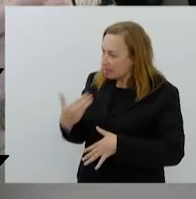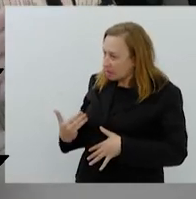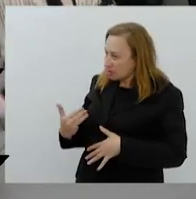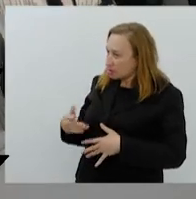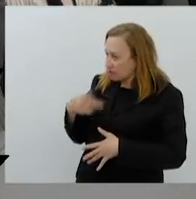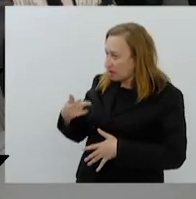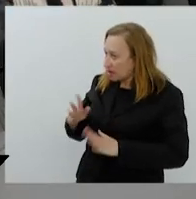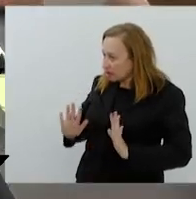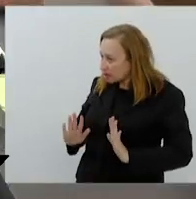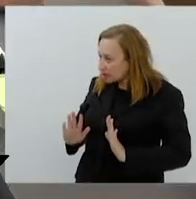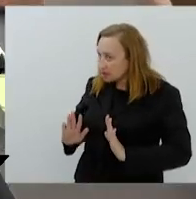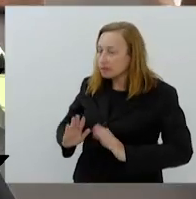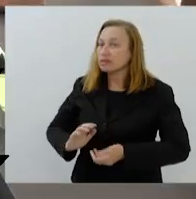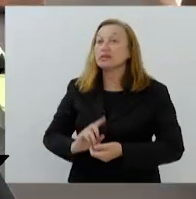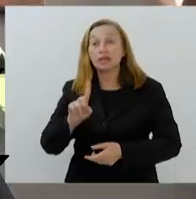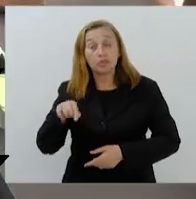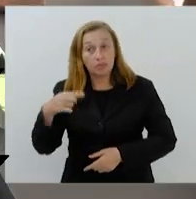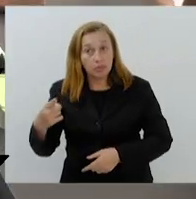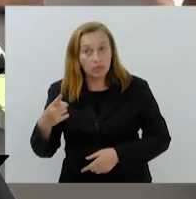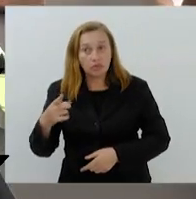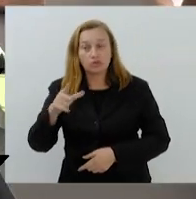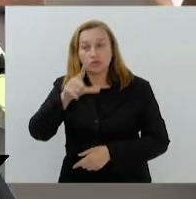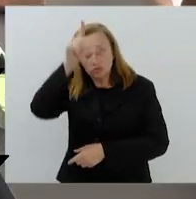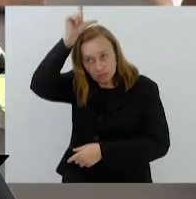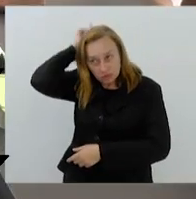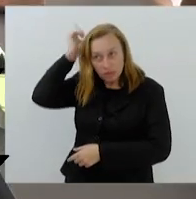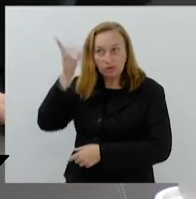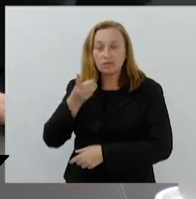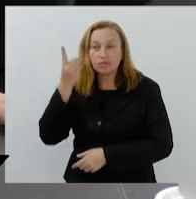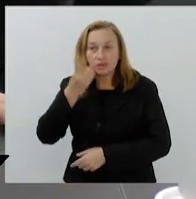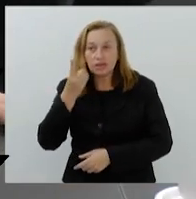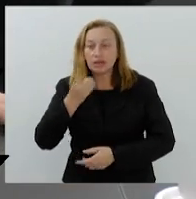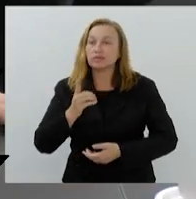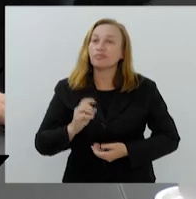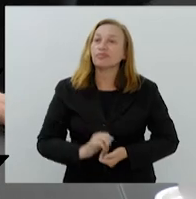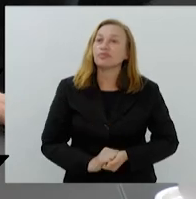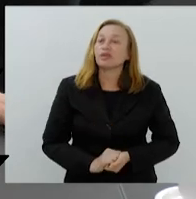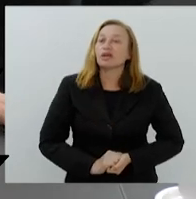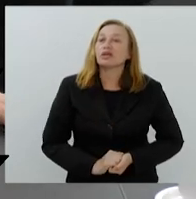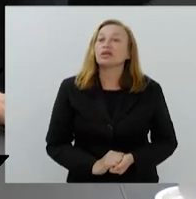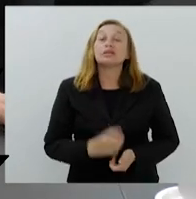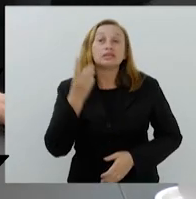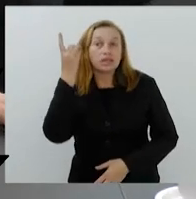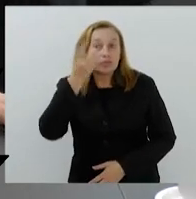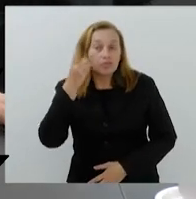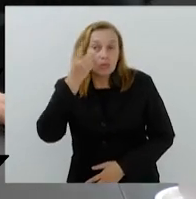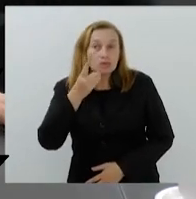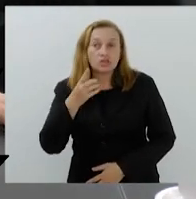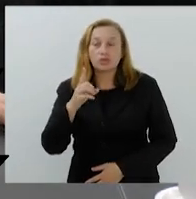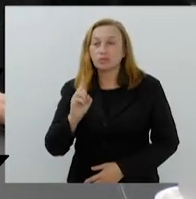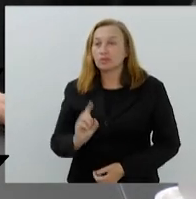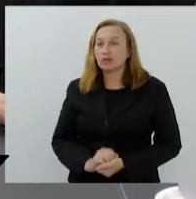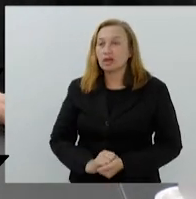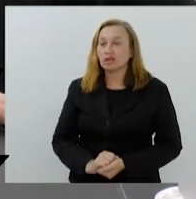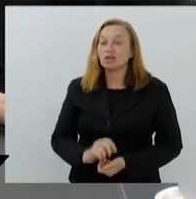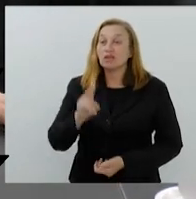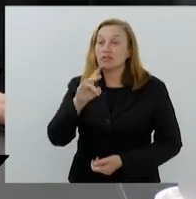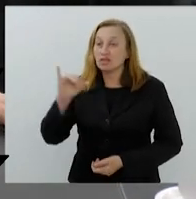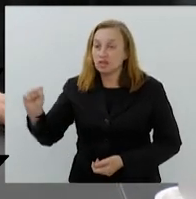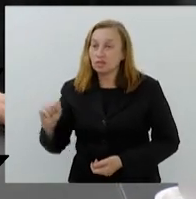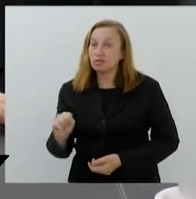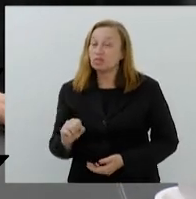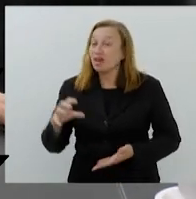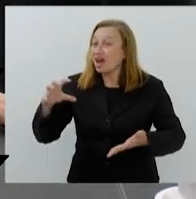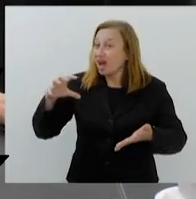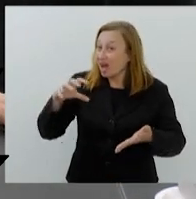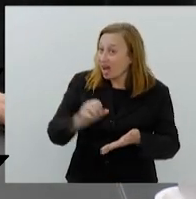fazer evidente. Uma sugestão. Olha, depois do Luiz Paulo. Guarda razão também o deputado Vinícius Corolino. Sim. Seu ponto de vista de